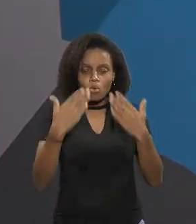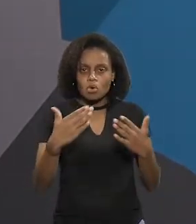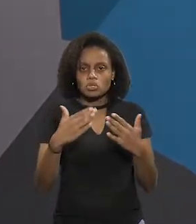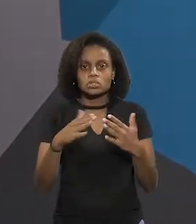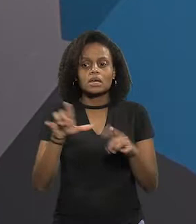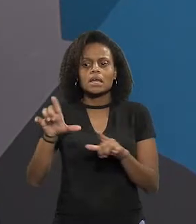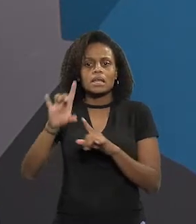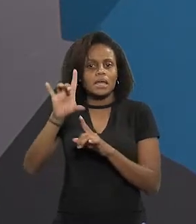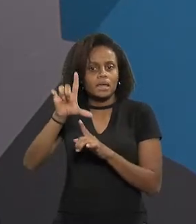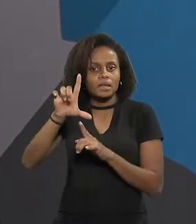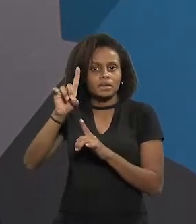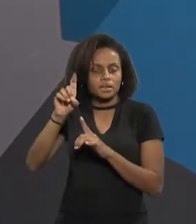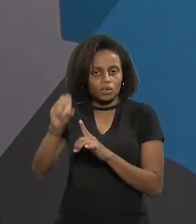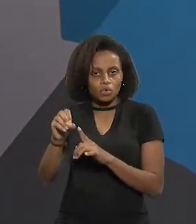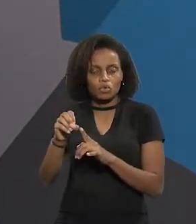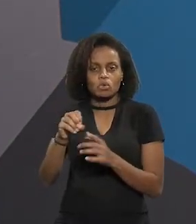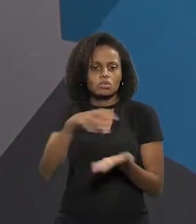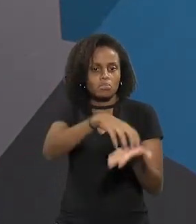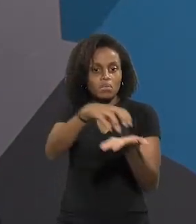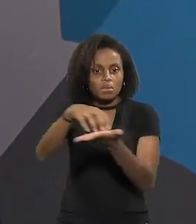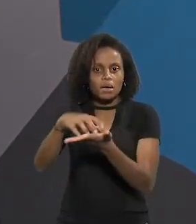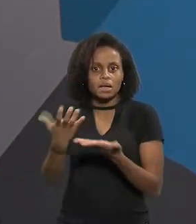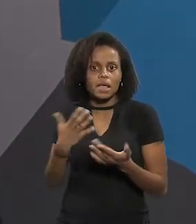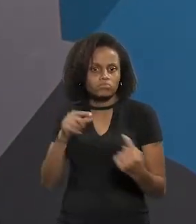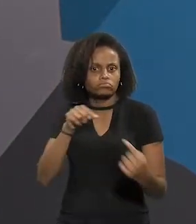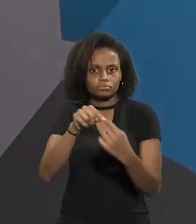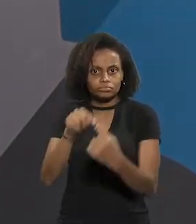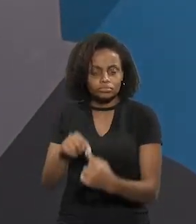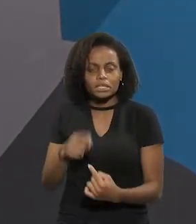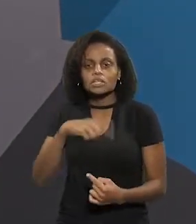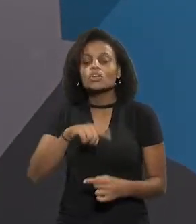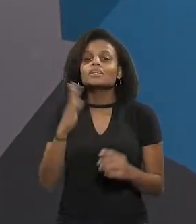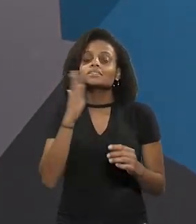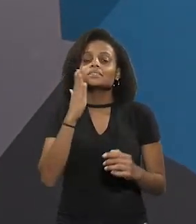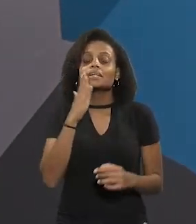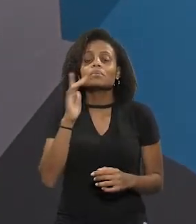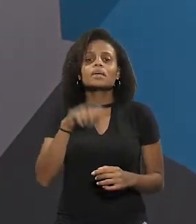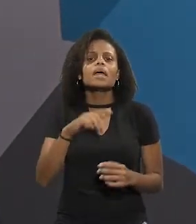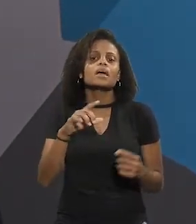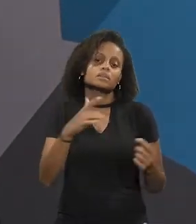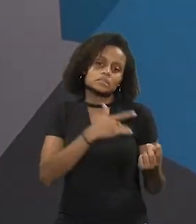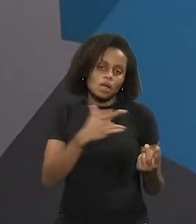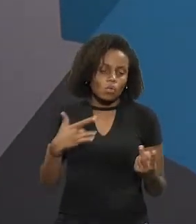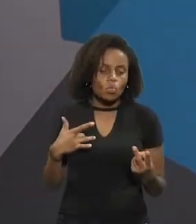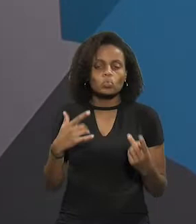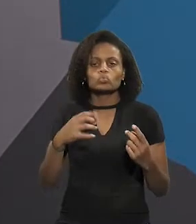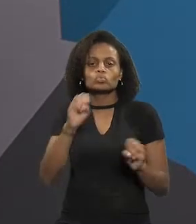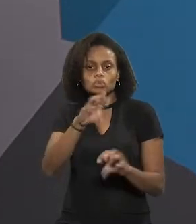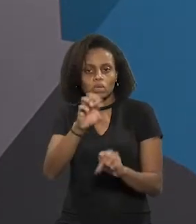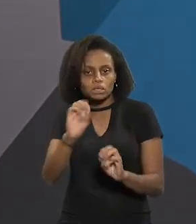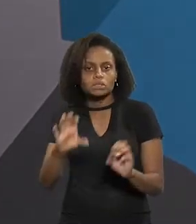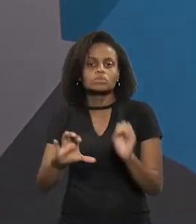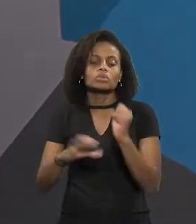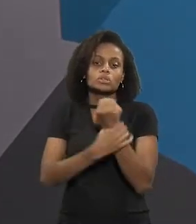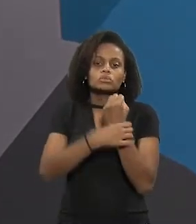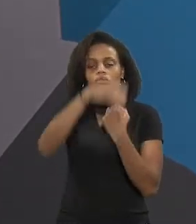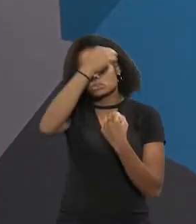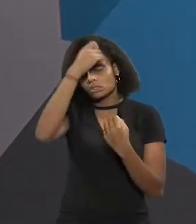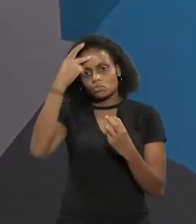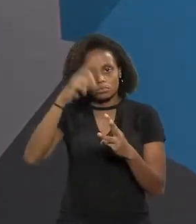na LDO que eixos pretende atuar, claro que todos nós sabemos que a saúde, a educação e a segurança